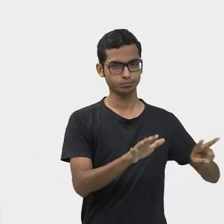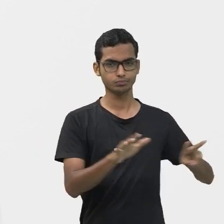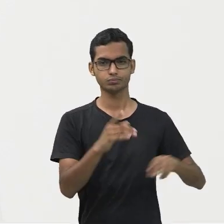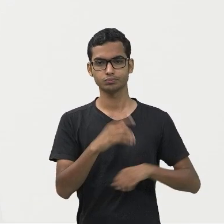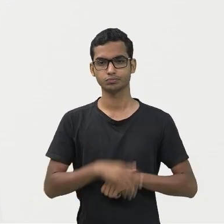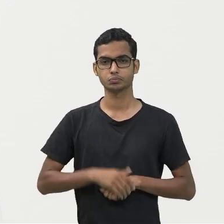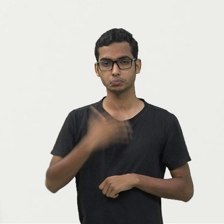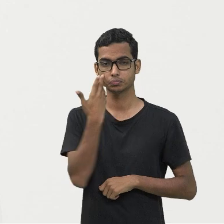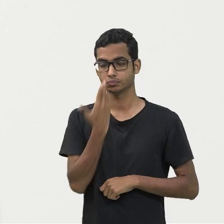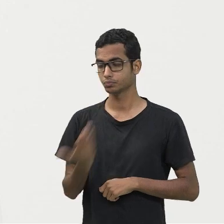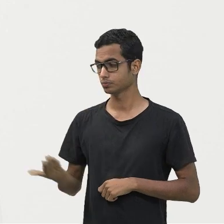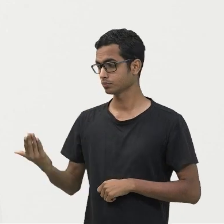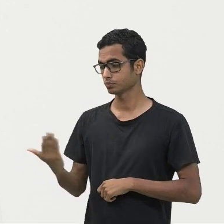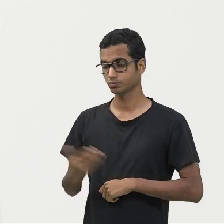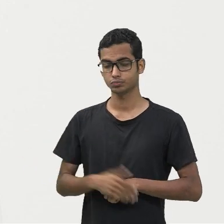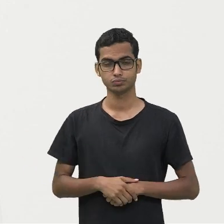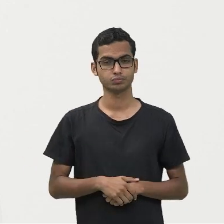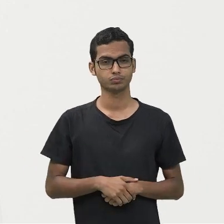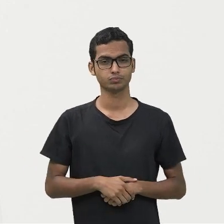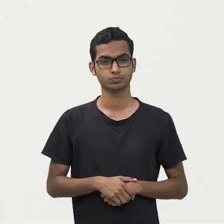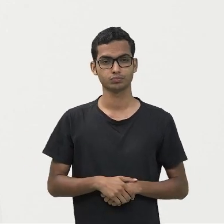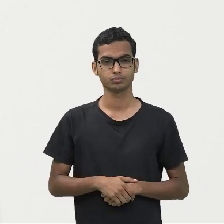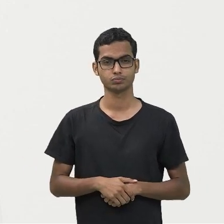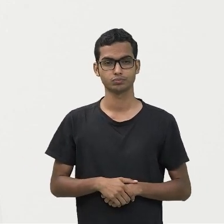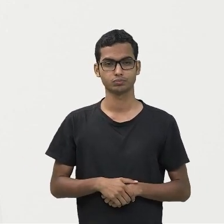primeiro exemplo, a sequência